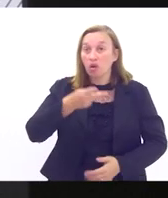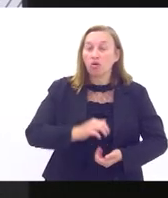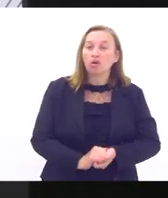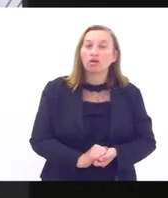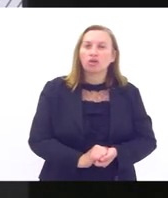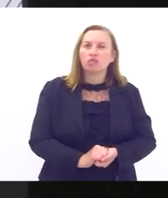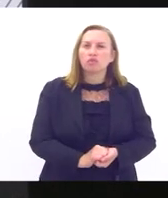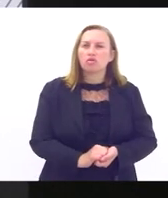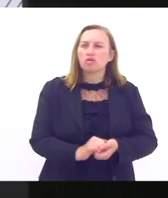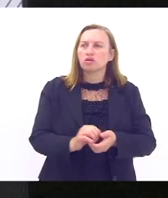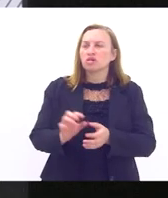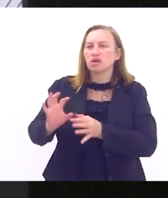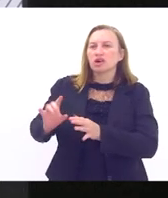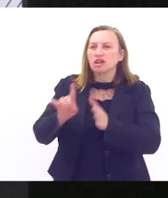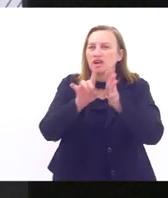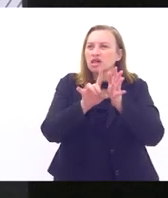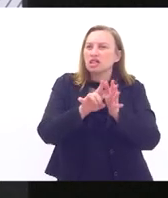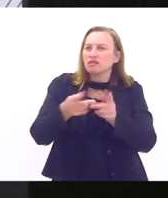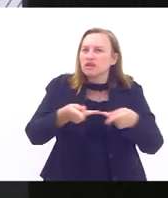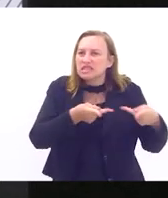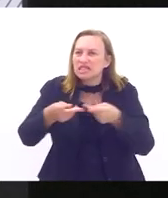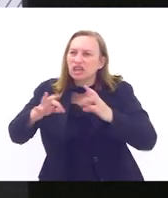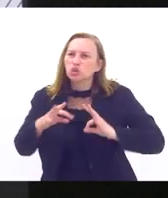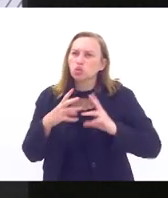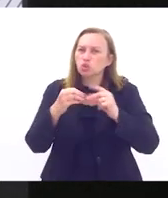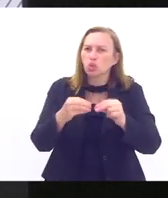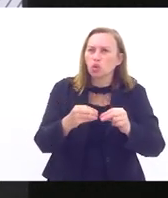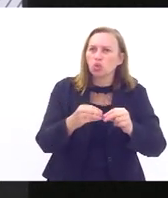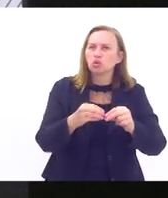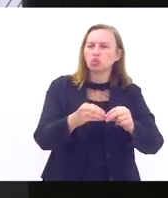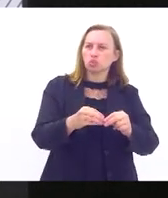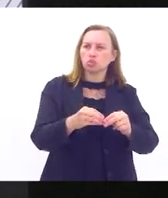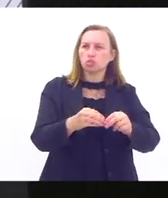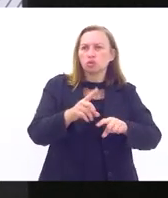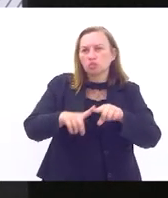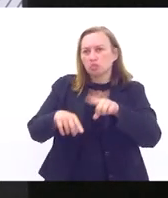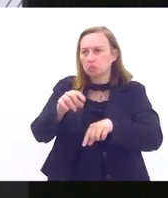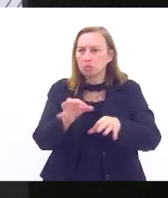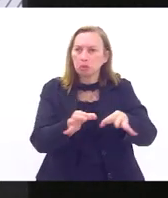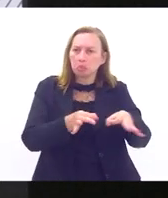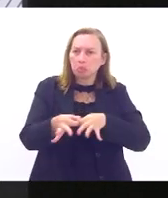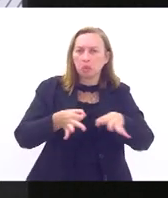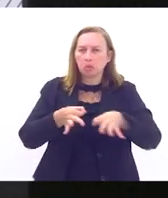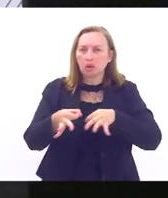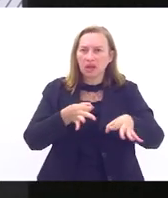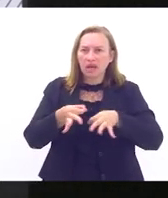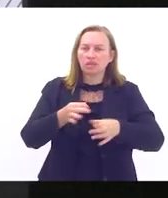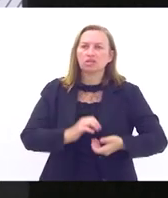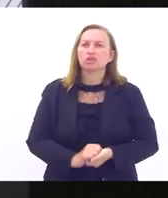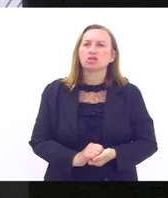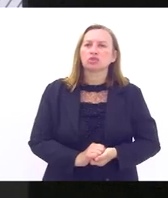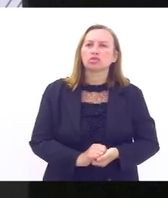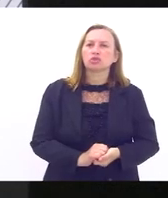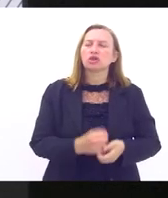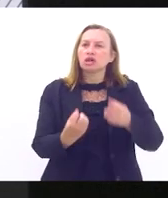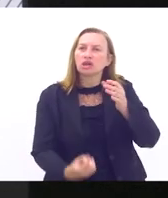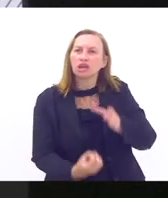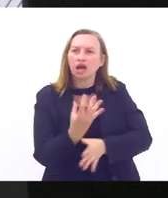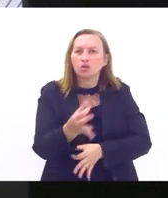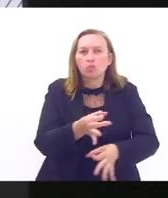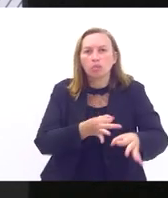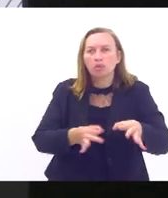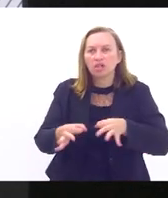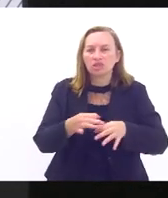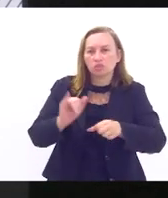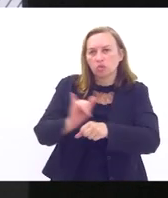foram revisitados, né, todos os instrumentos que já tinham sido elaborados e construído, né, um